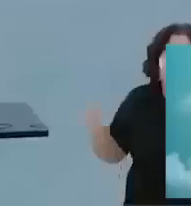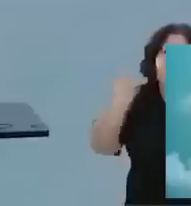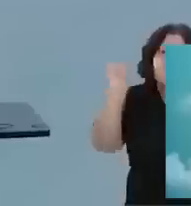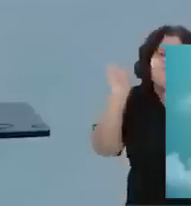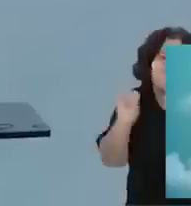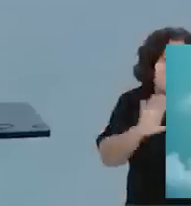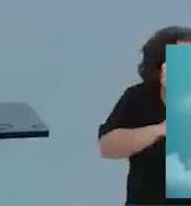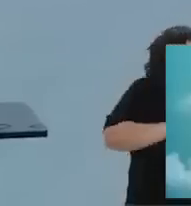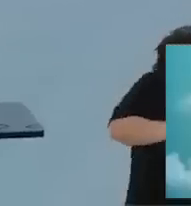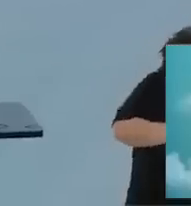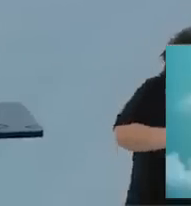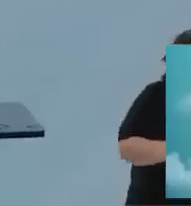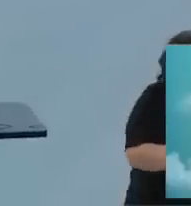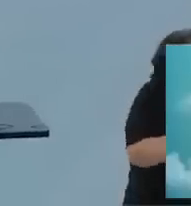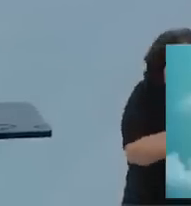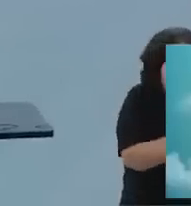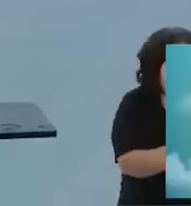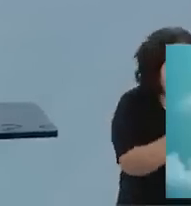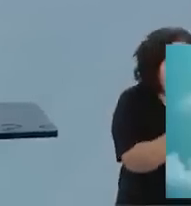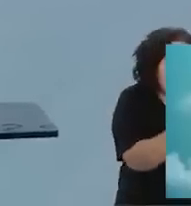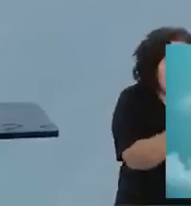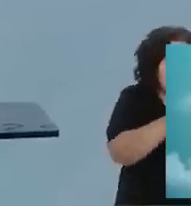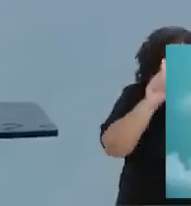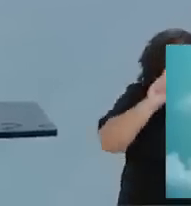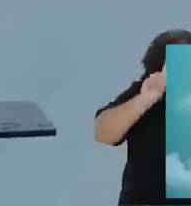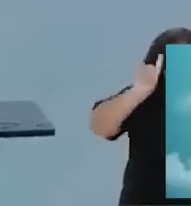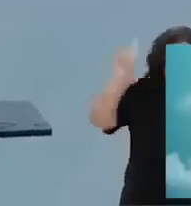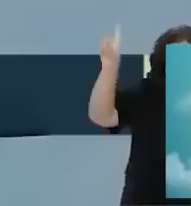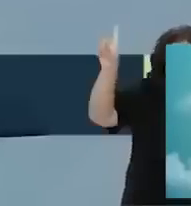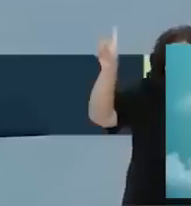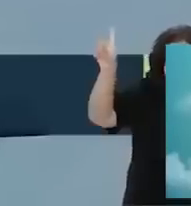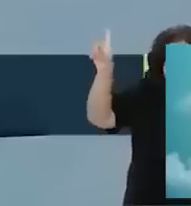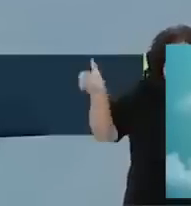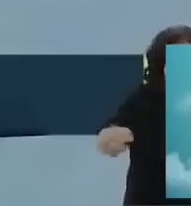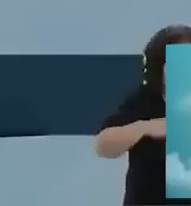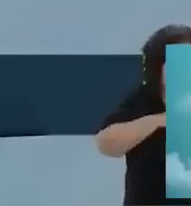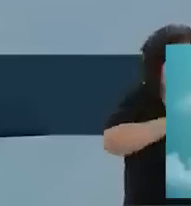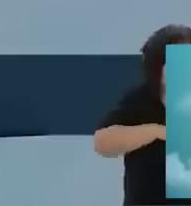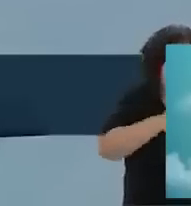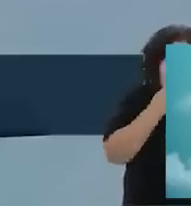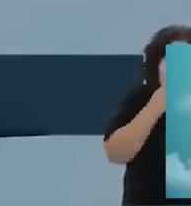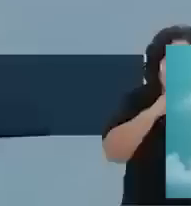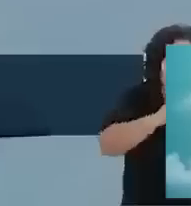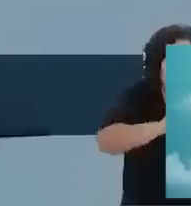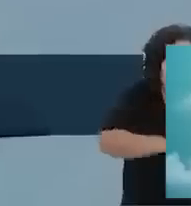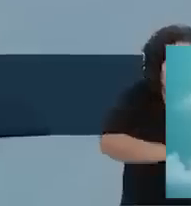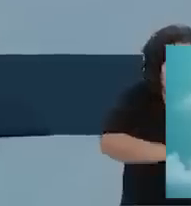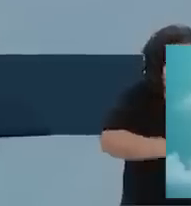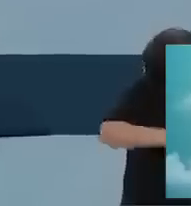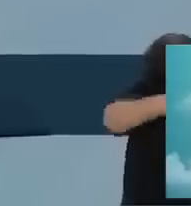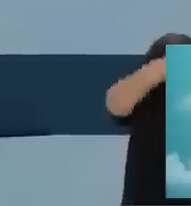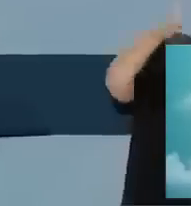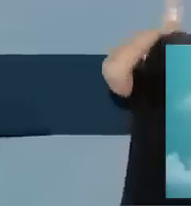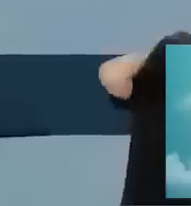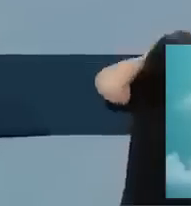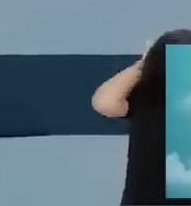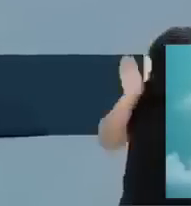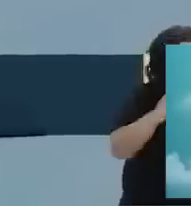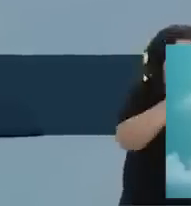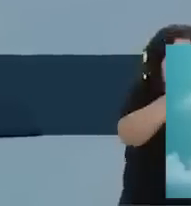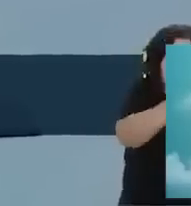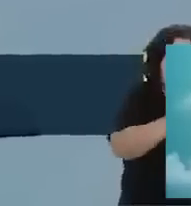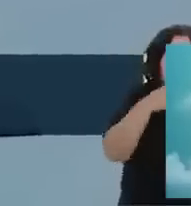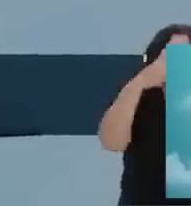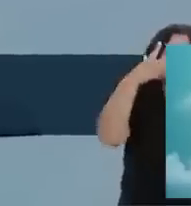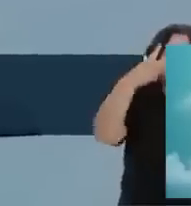Meus amados, nós vamos abrir a palavra de Deus na carta de Paulo aos Romanos, capítulo 12,